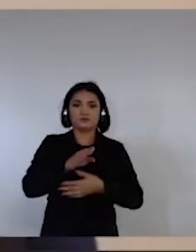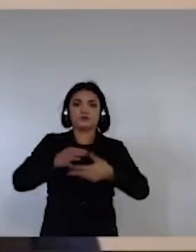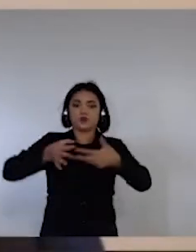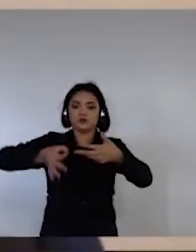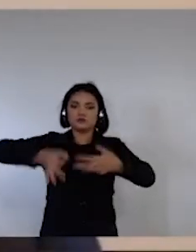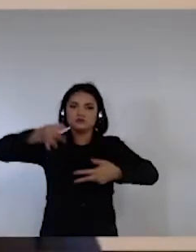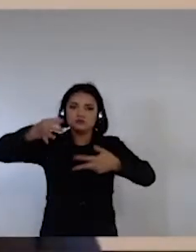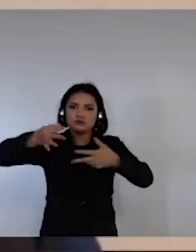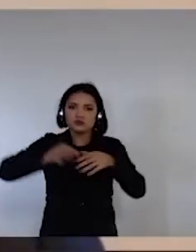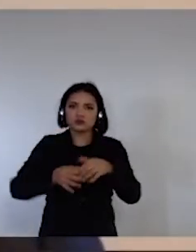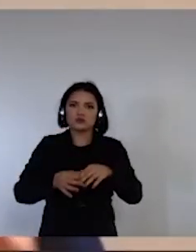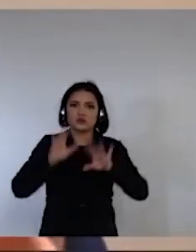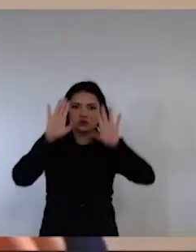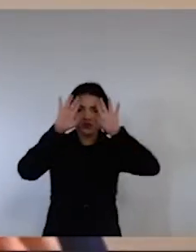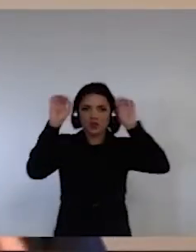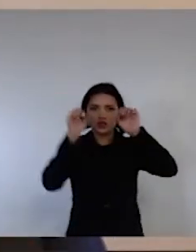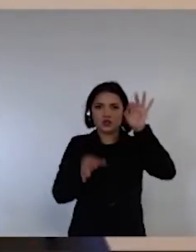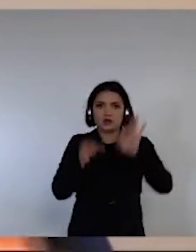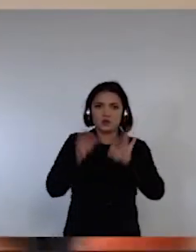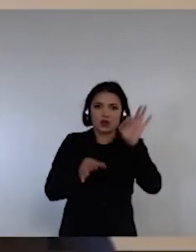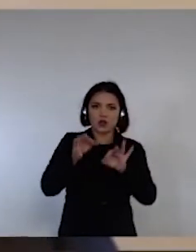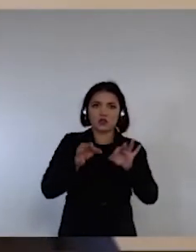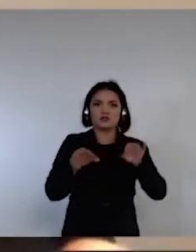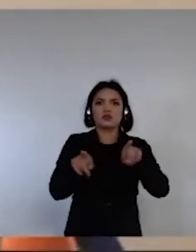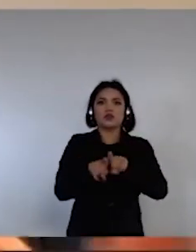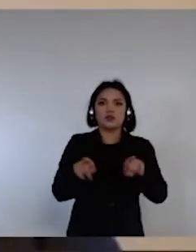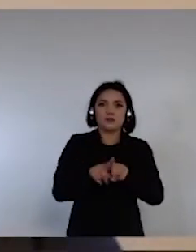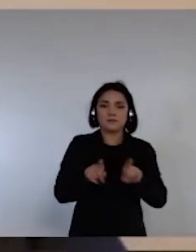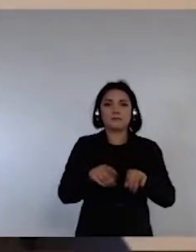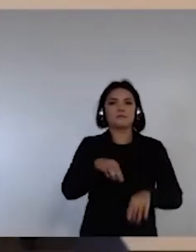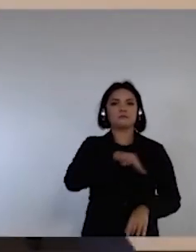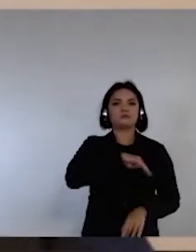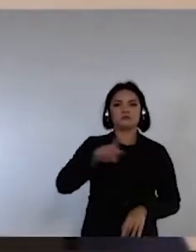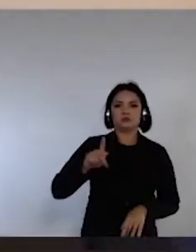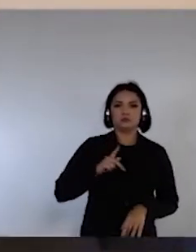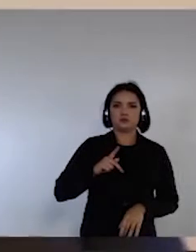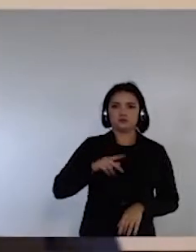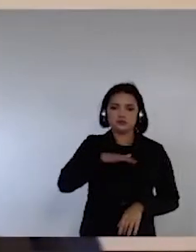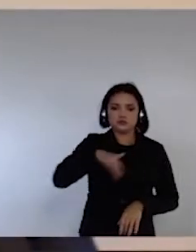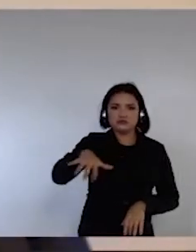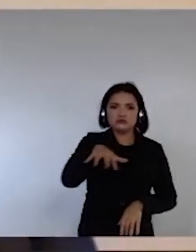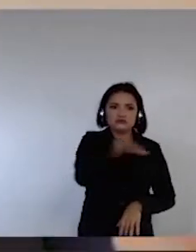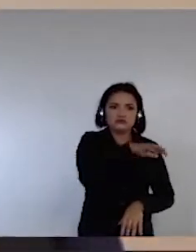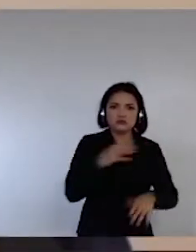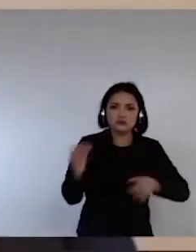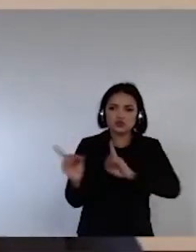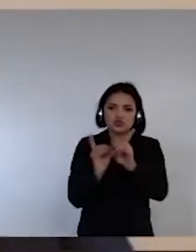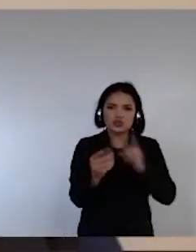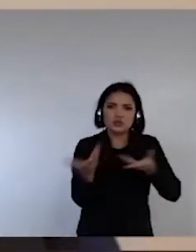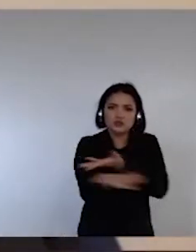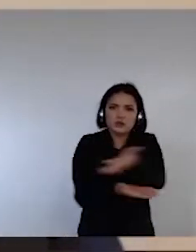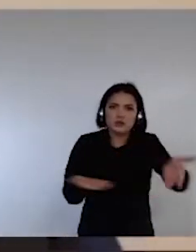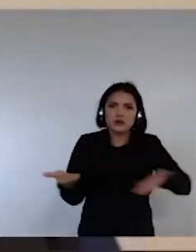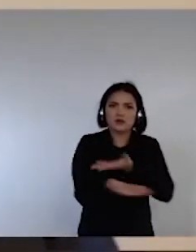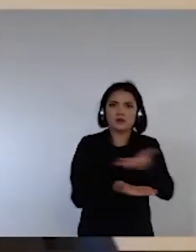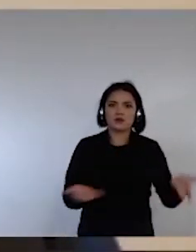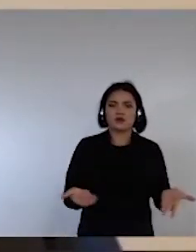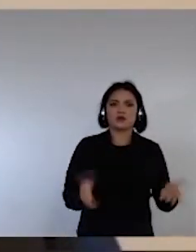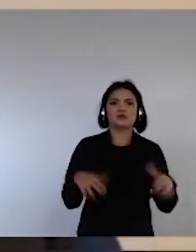vamos discutir tudo do plenário presencial, porque aí você eliminaria um tempo que esse processo fica entre entrar no plenário